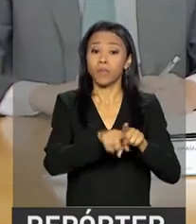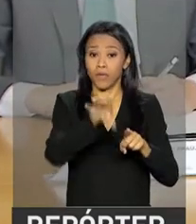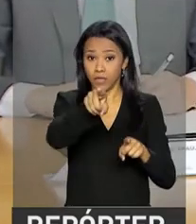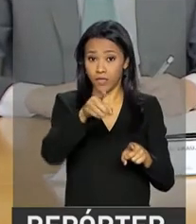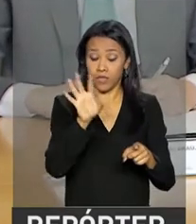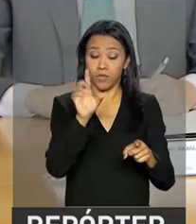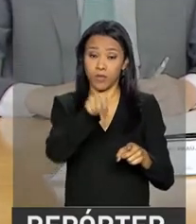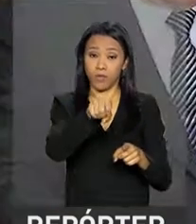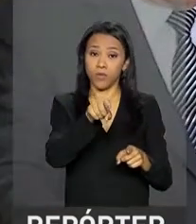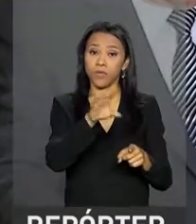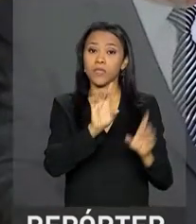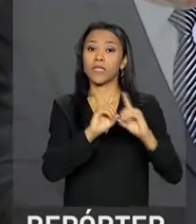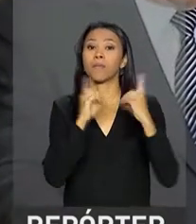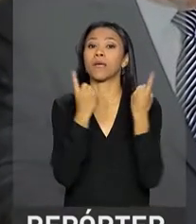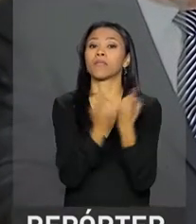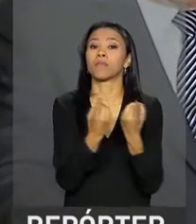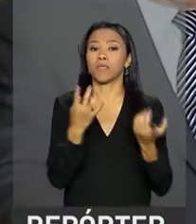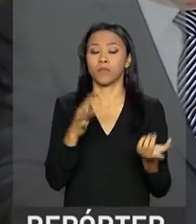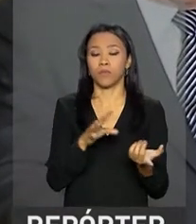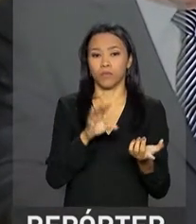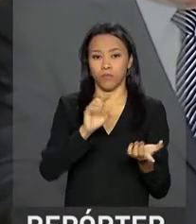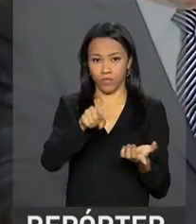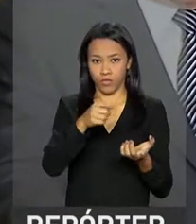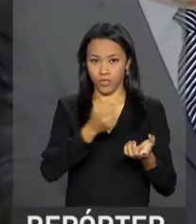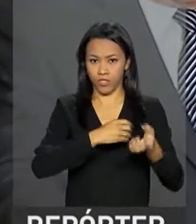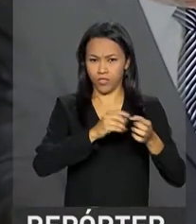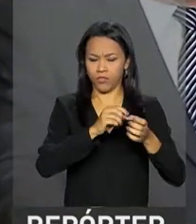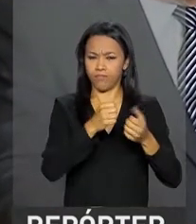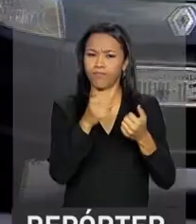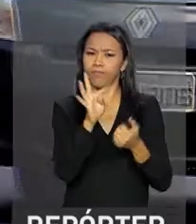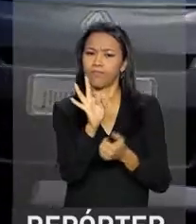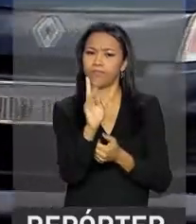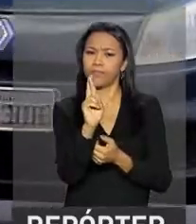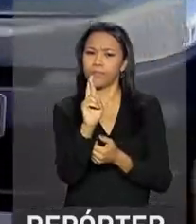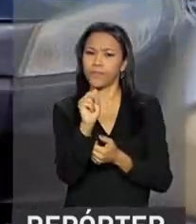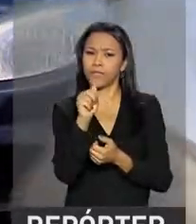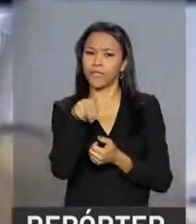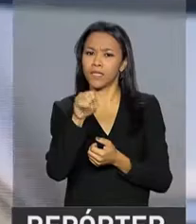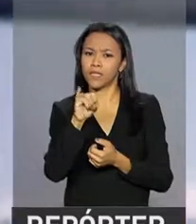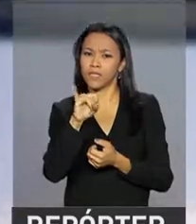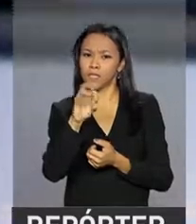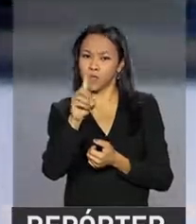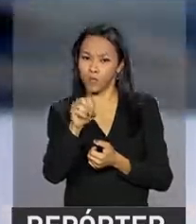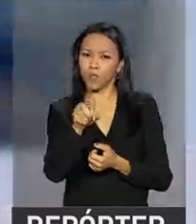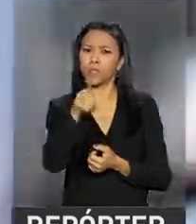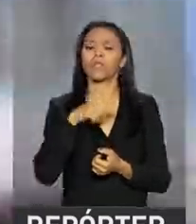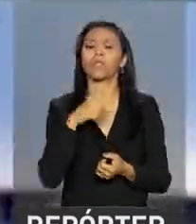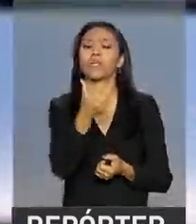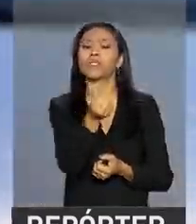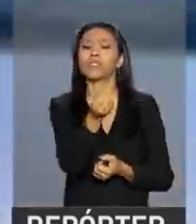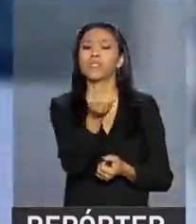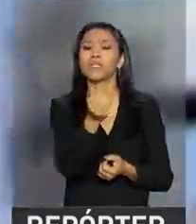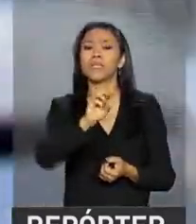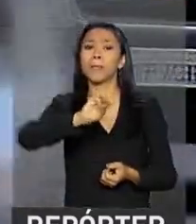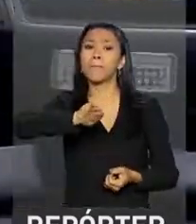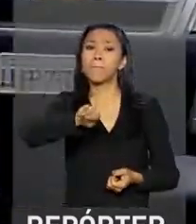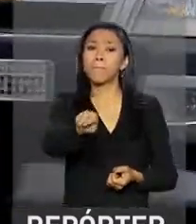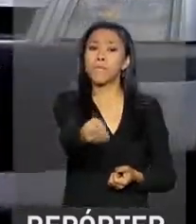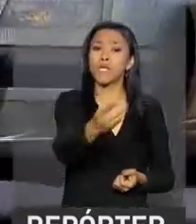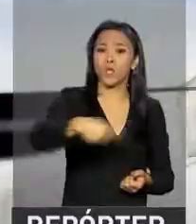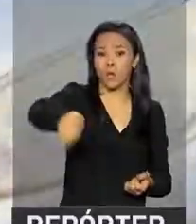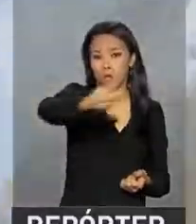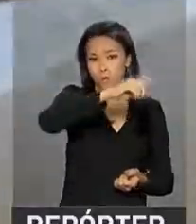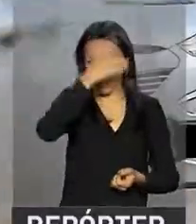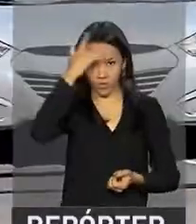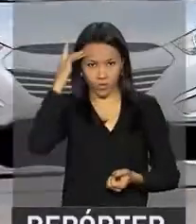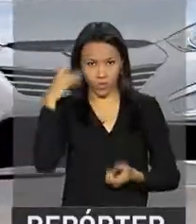é o mergulho o denatran órgão ligado ao ministério tem dados de 60 milhões de motoristas brasileiros